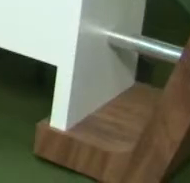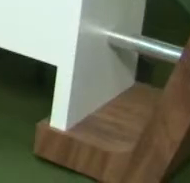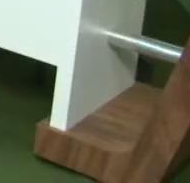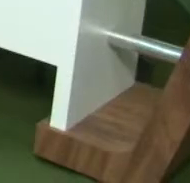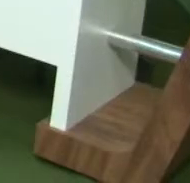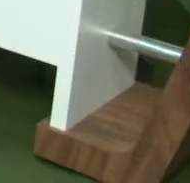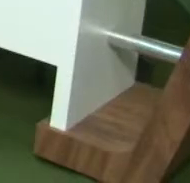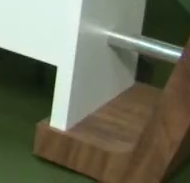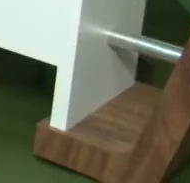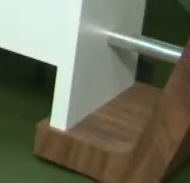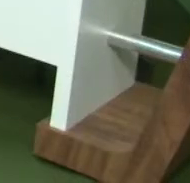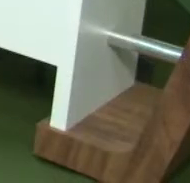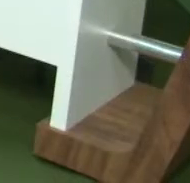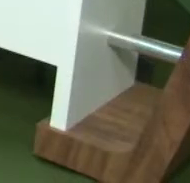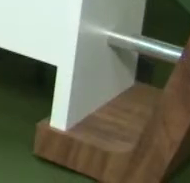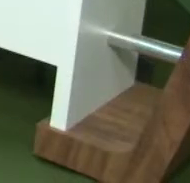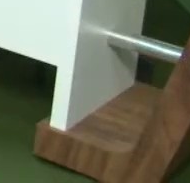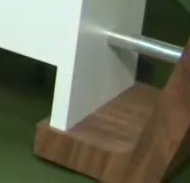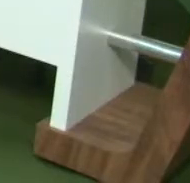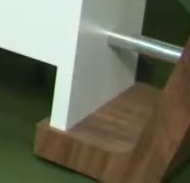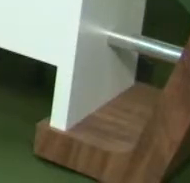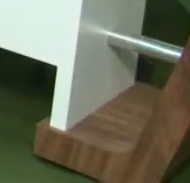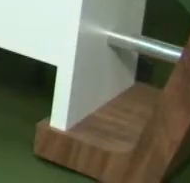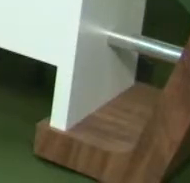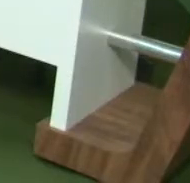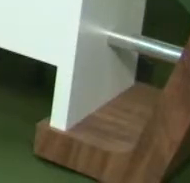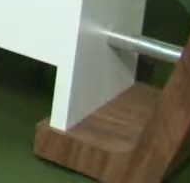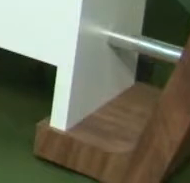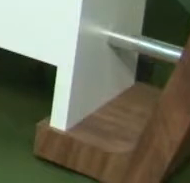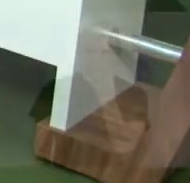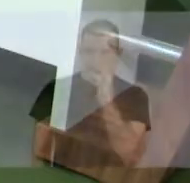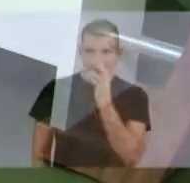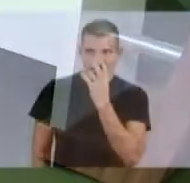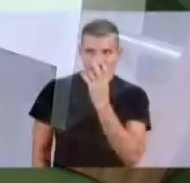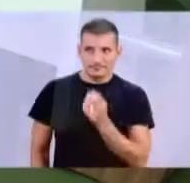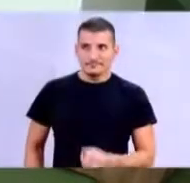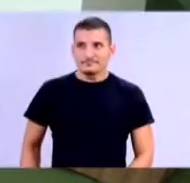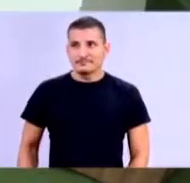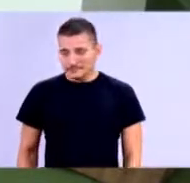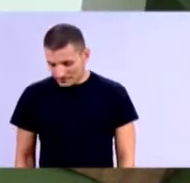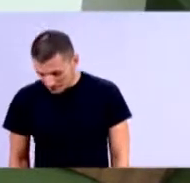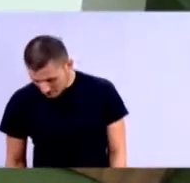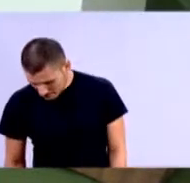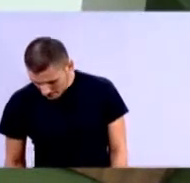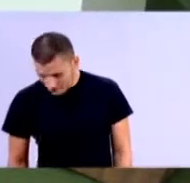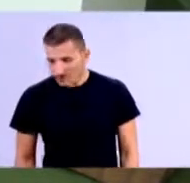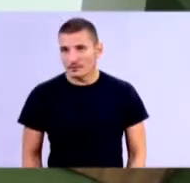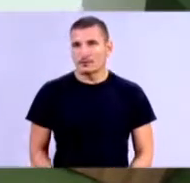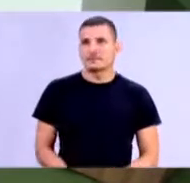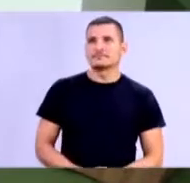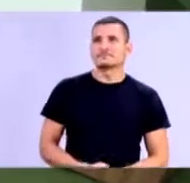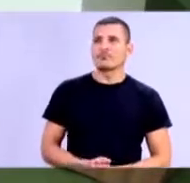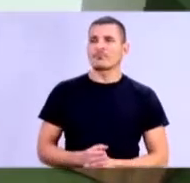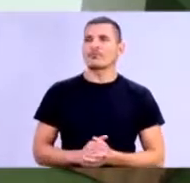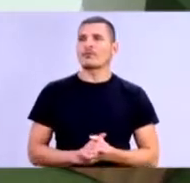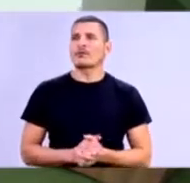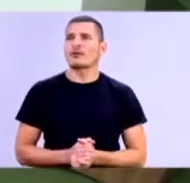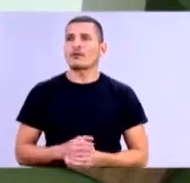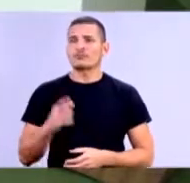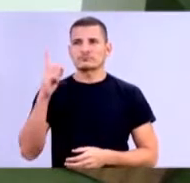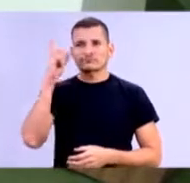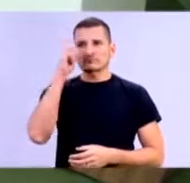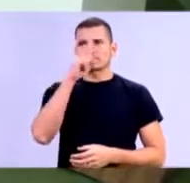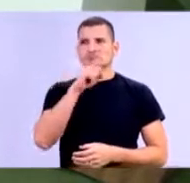abraço aí, Extrema, que nos acompanha agora. Que nós tínhamos uma certa dificuldade lá em questão